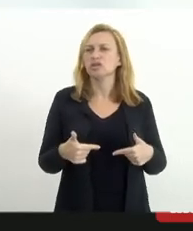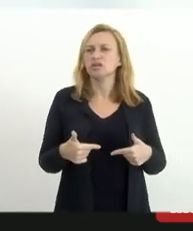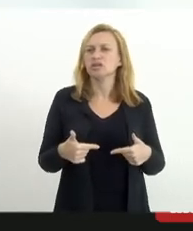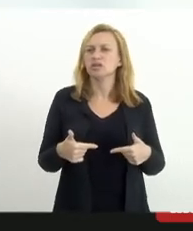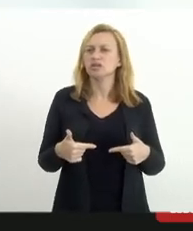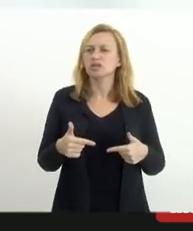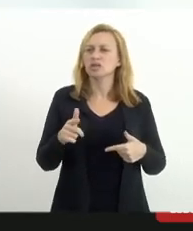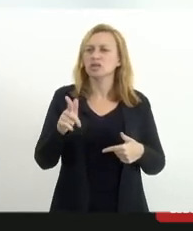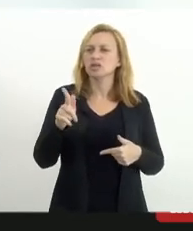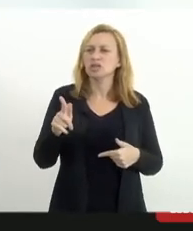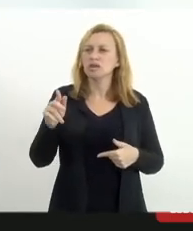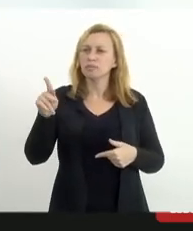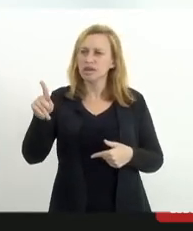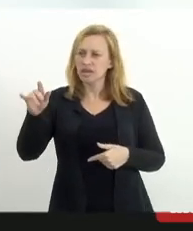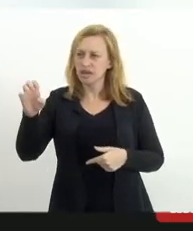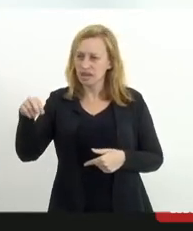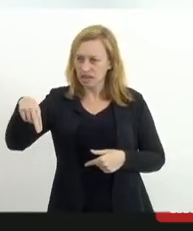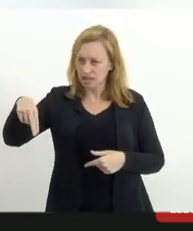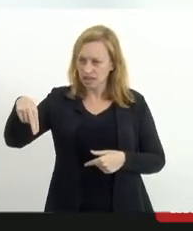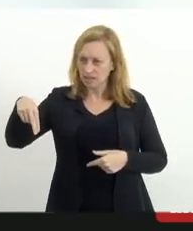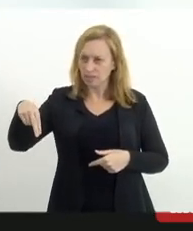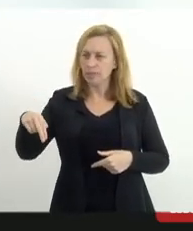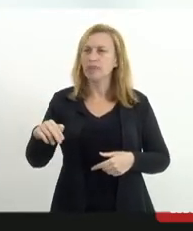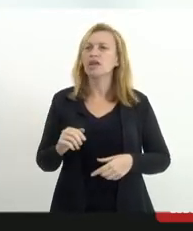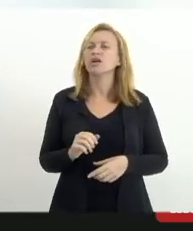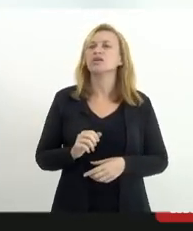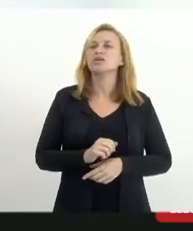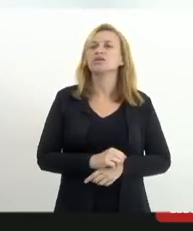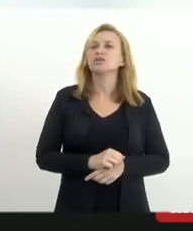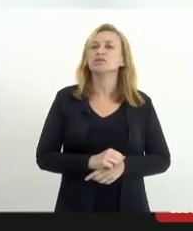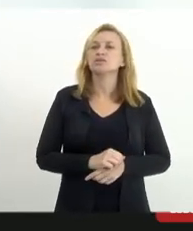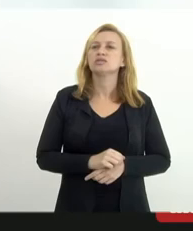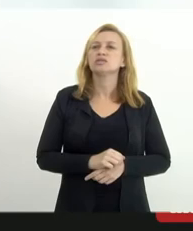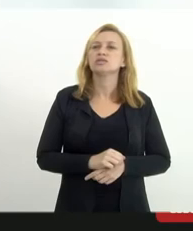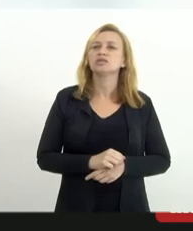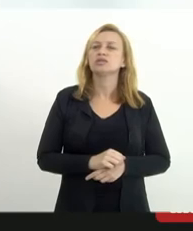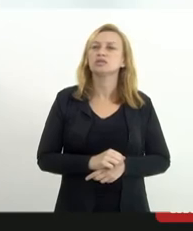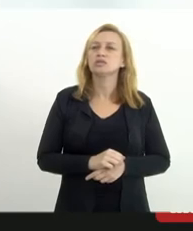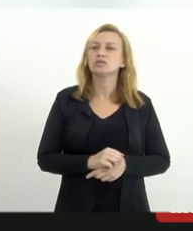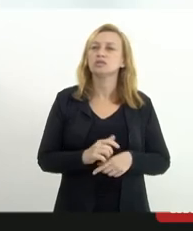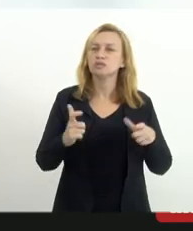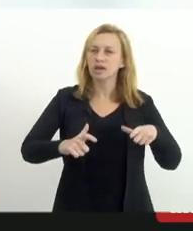da UGPM, da Unidade de Produção de Gás Natural.